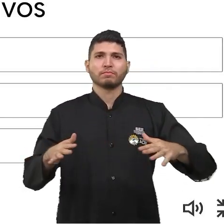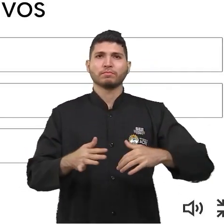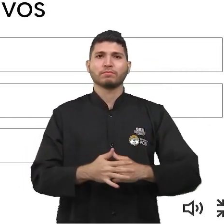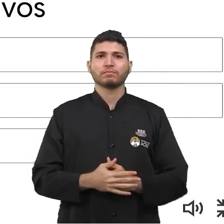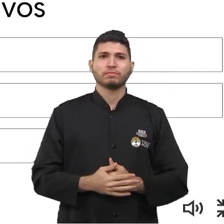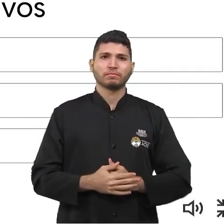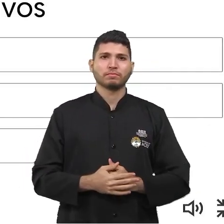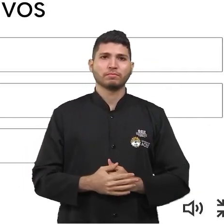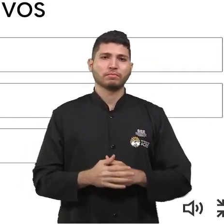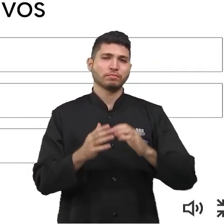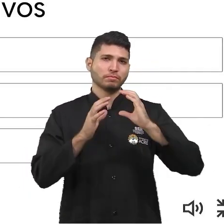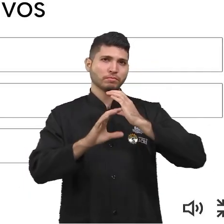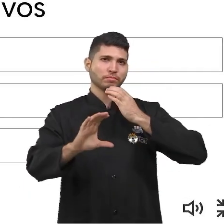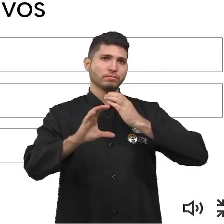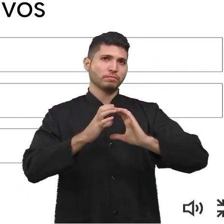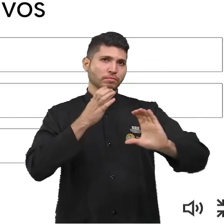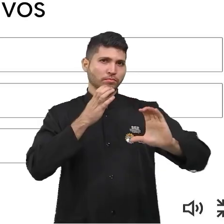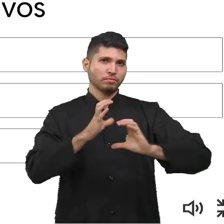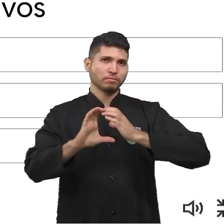canção,